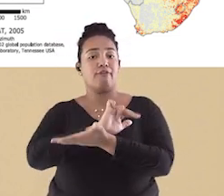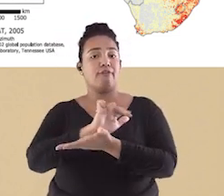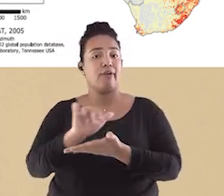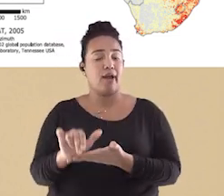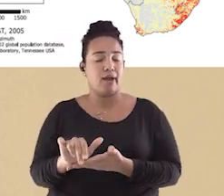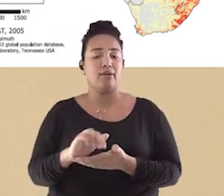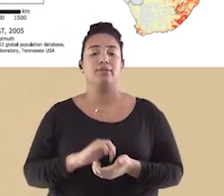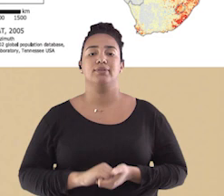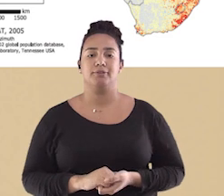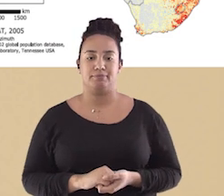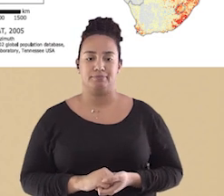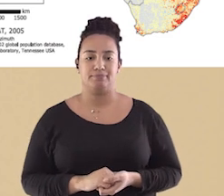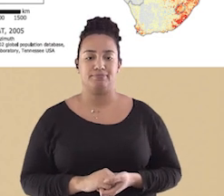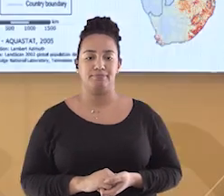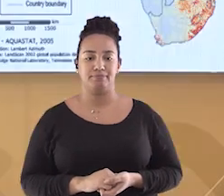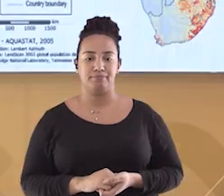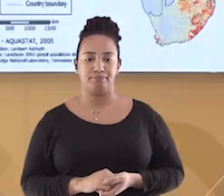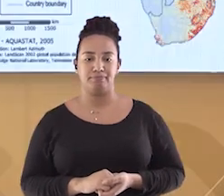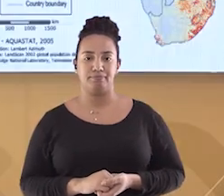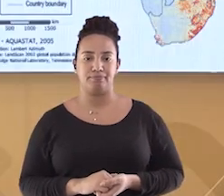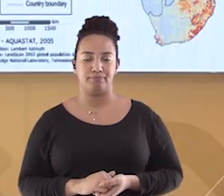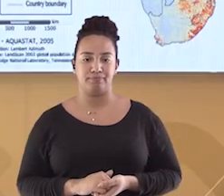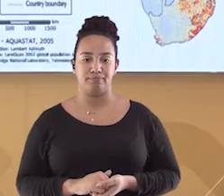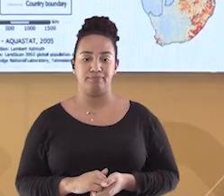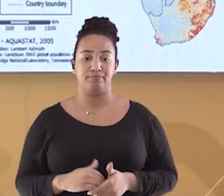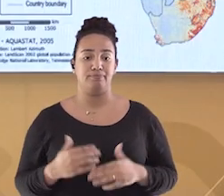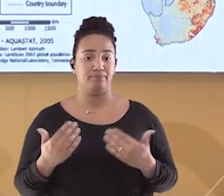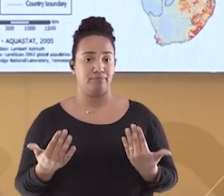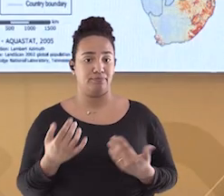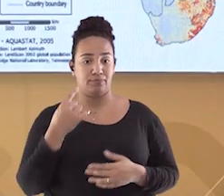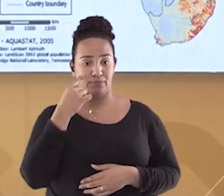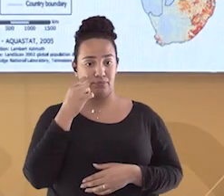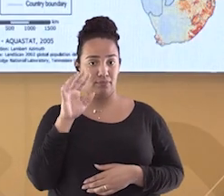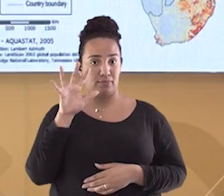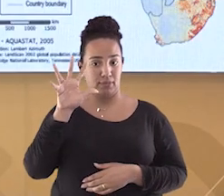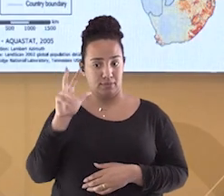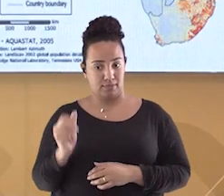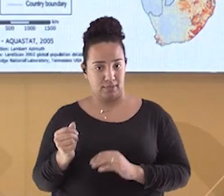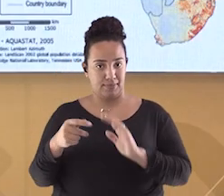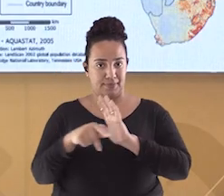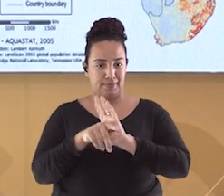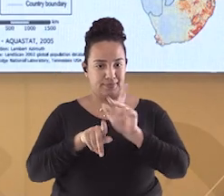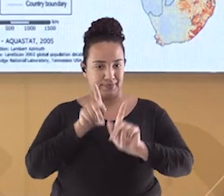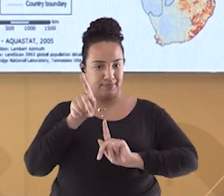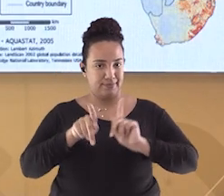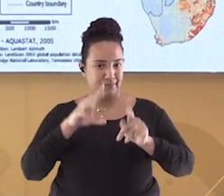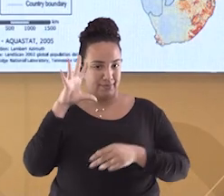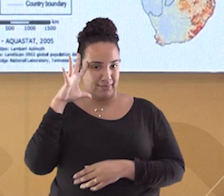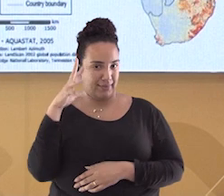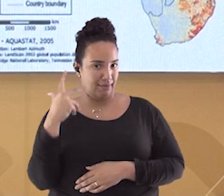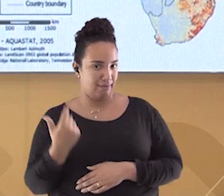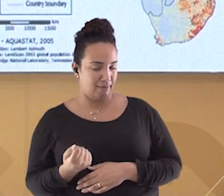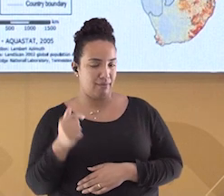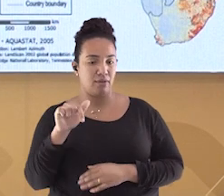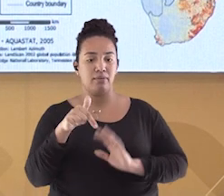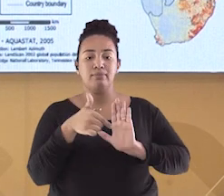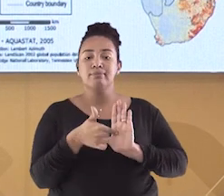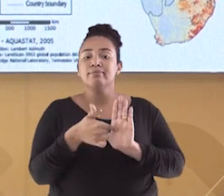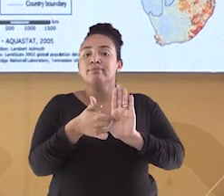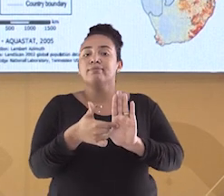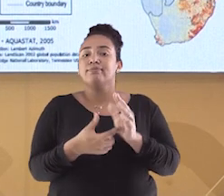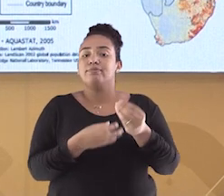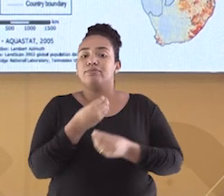também a densidade demográfica. Nesse mapa aqui, demográfico da África, é mostrado a